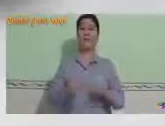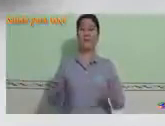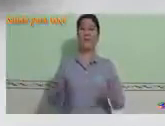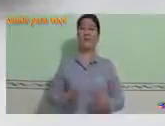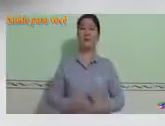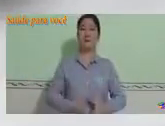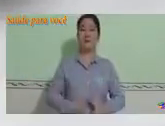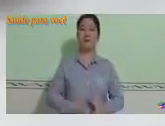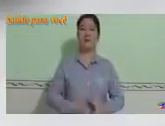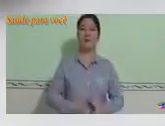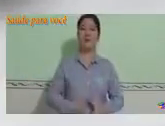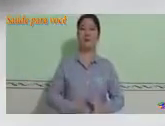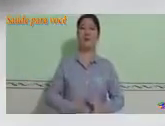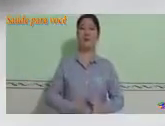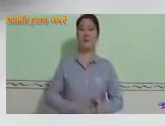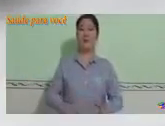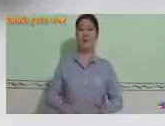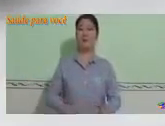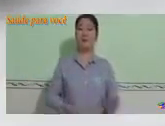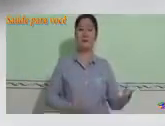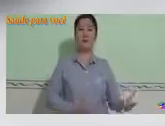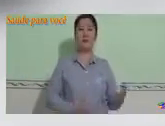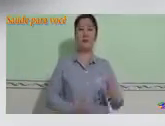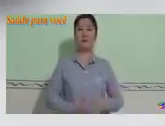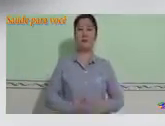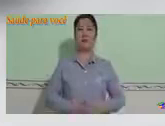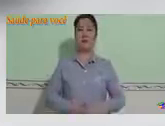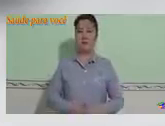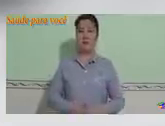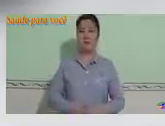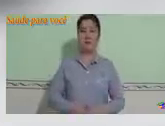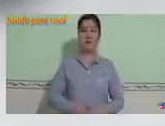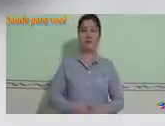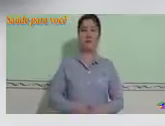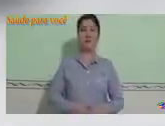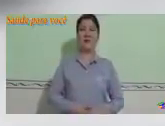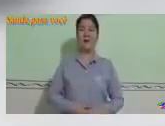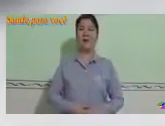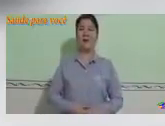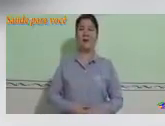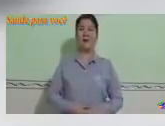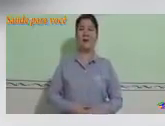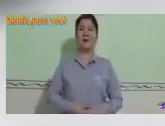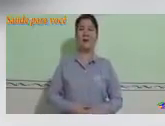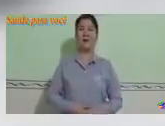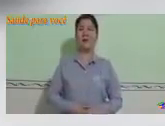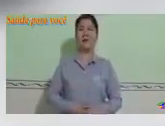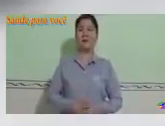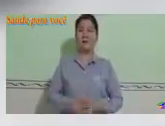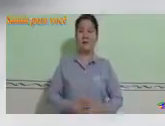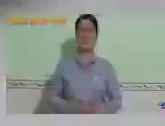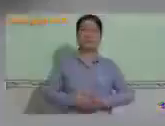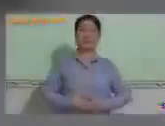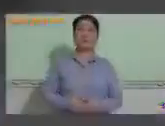Em uma alternativa, vírgula, também se pode fazer o exercício utilizando halteres, vírgula, ou em vez da barra, ponto, três pontos